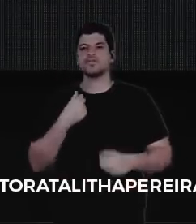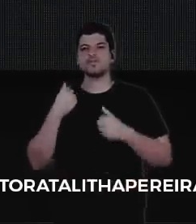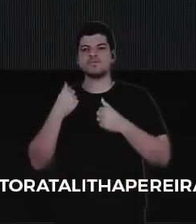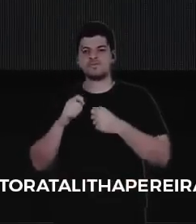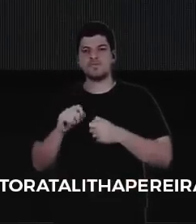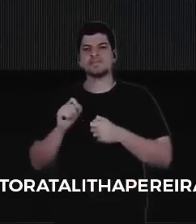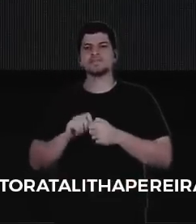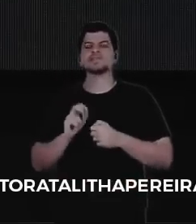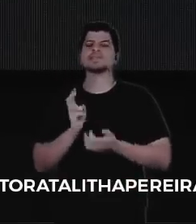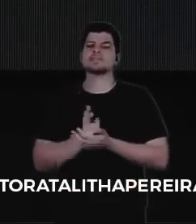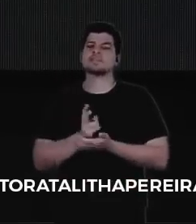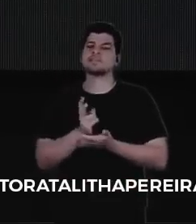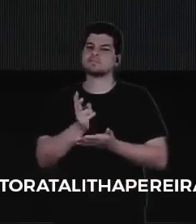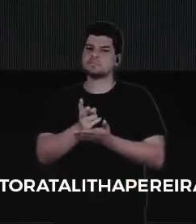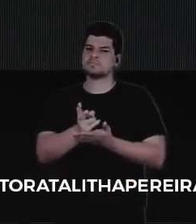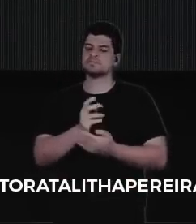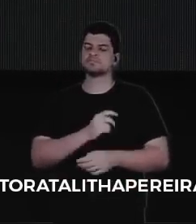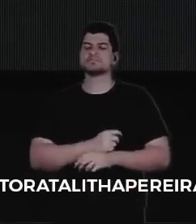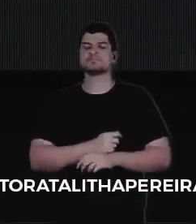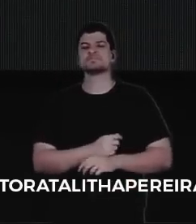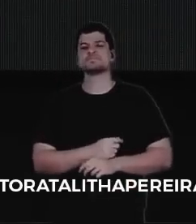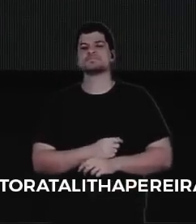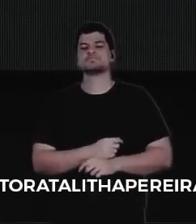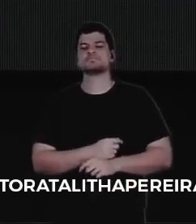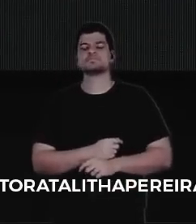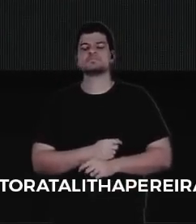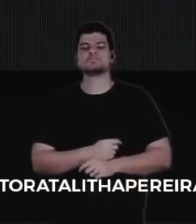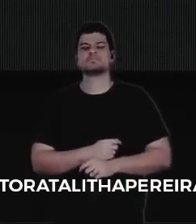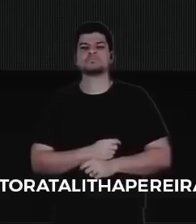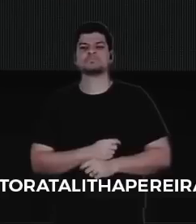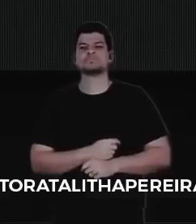irremediável no pensamento e na ação.